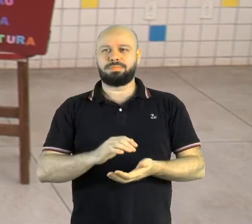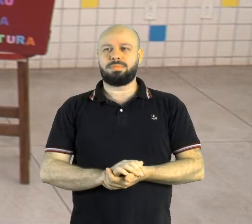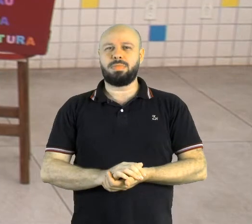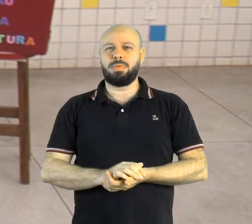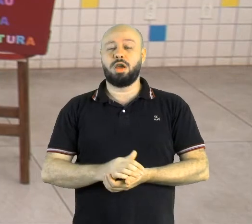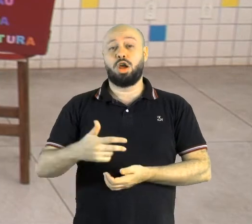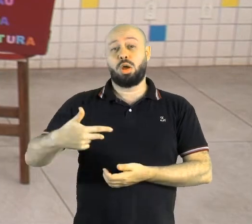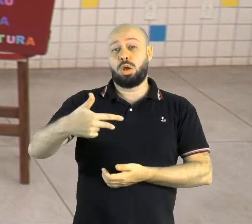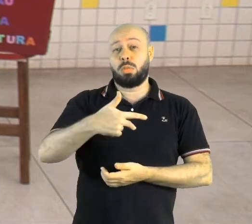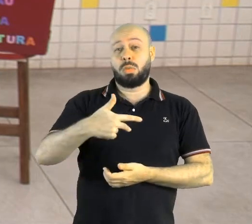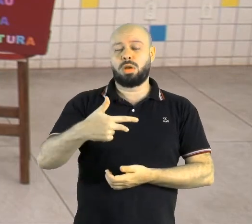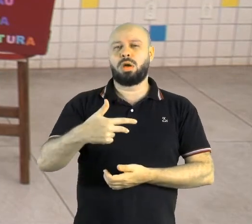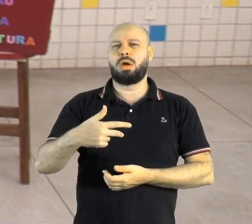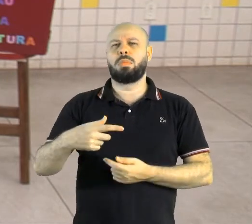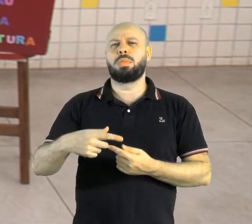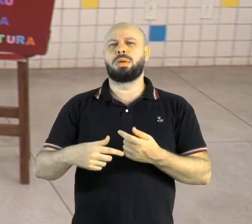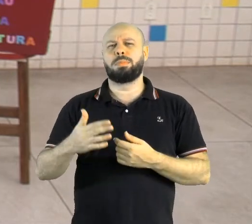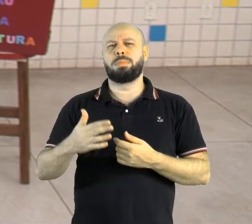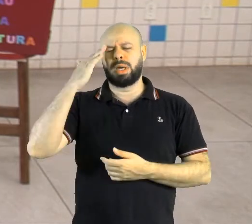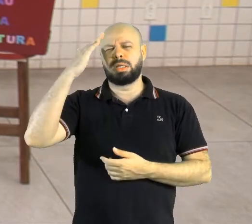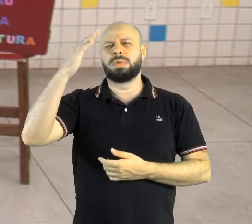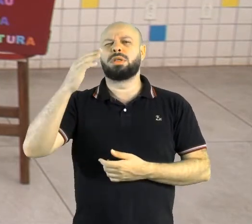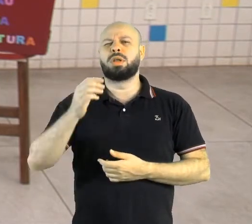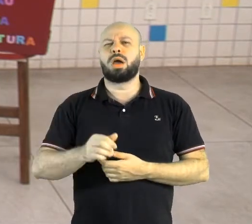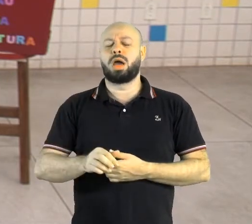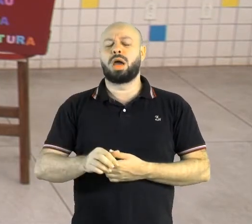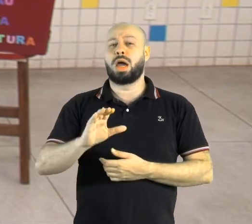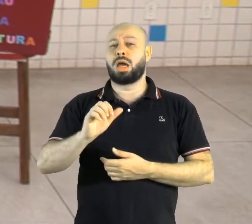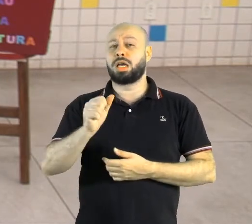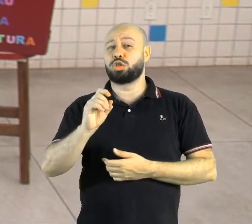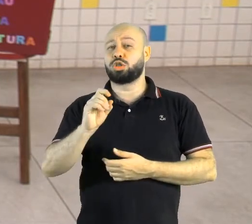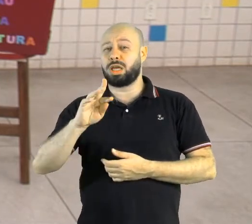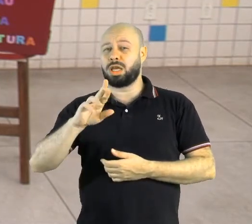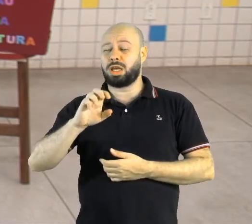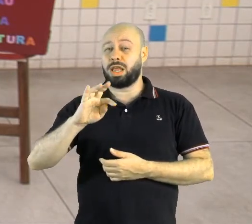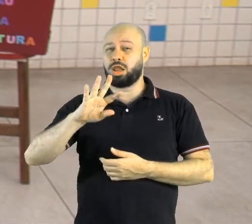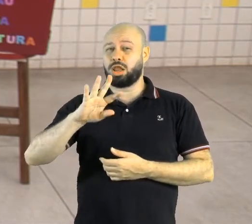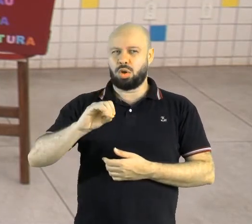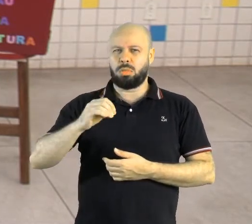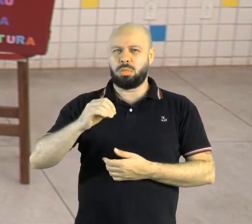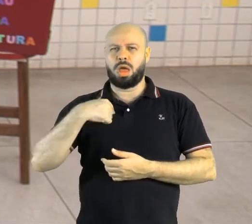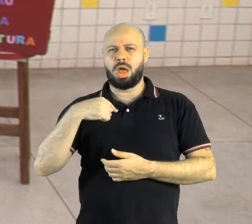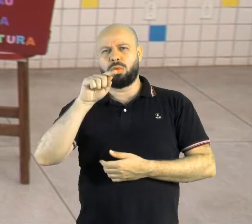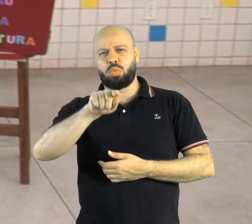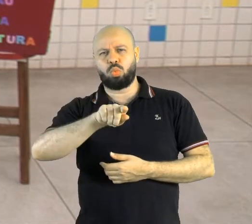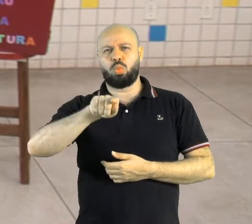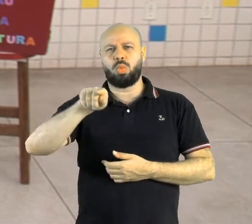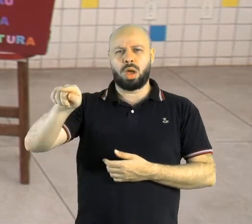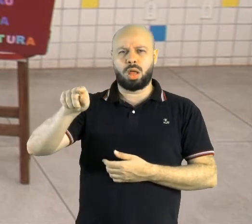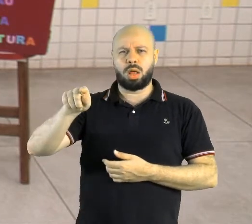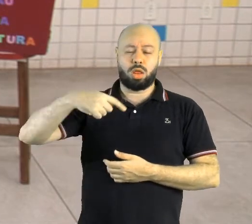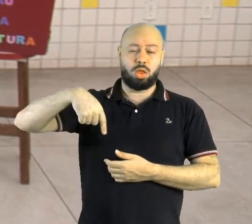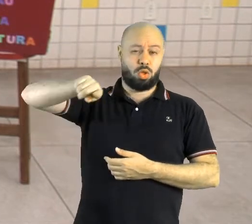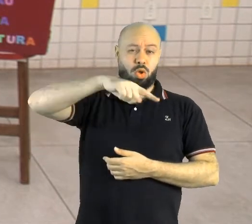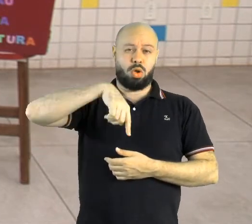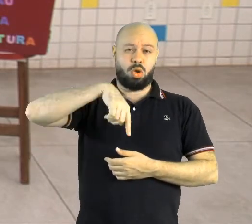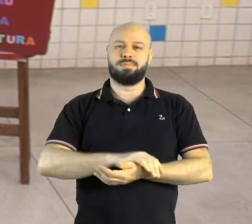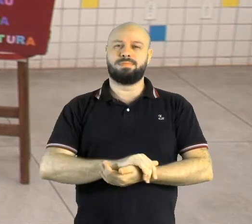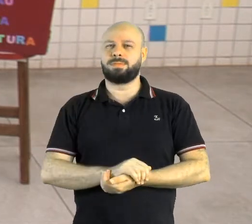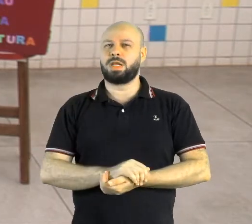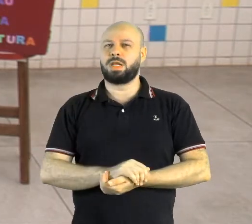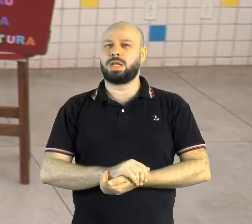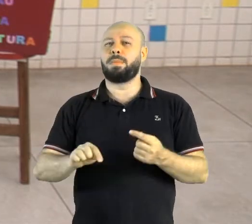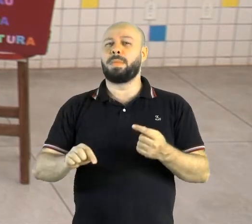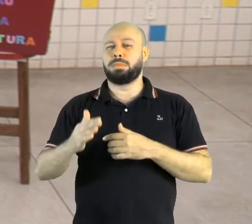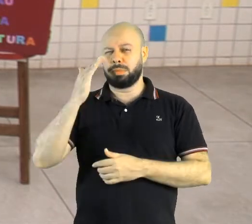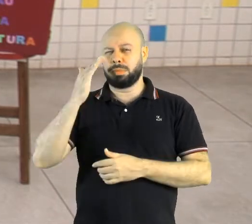pronomes, quando você fala principalmente do caso reto. Eu, tu, ele, nós. Mas aqui é